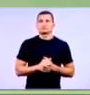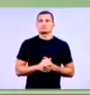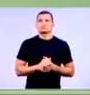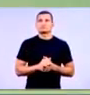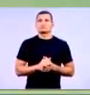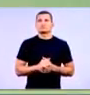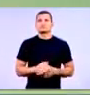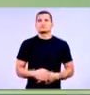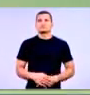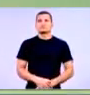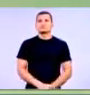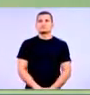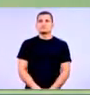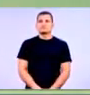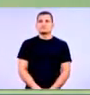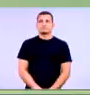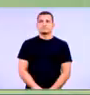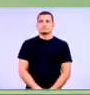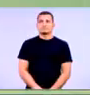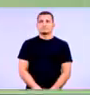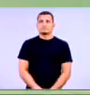aqui é